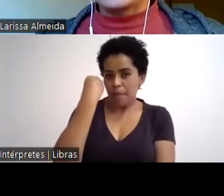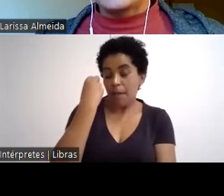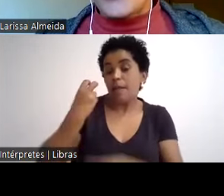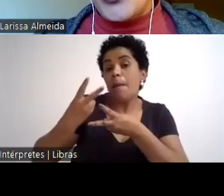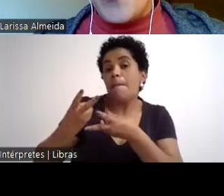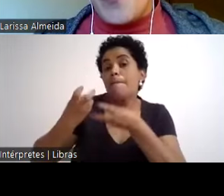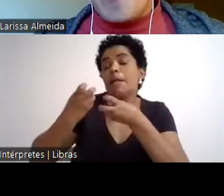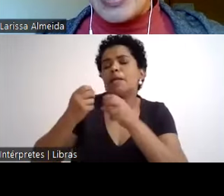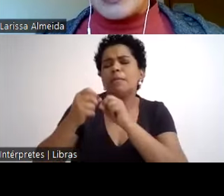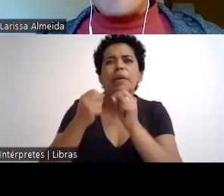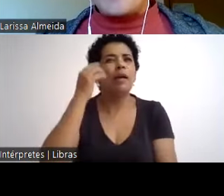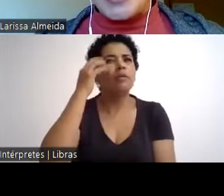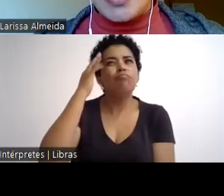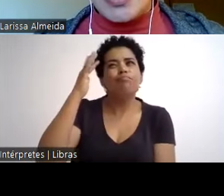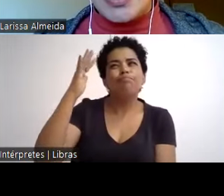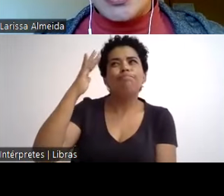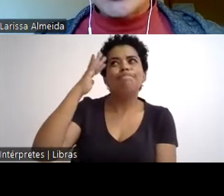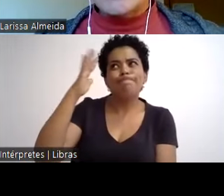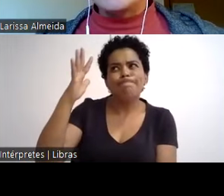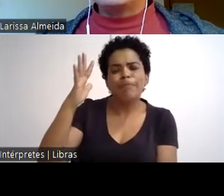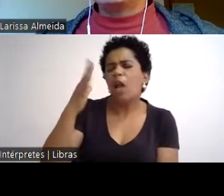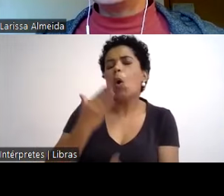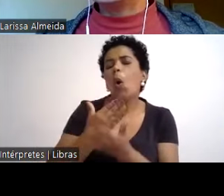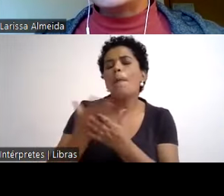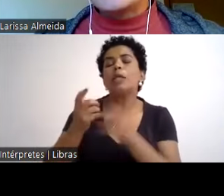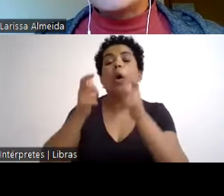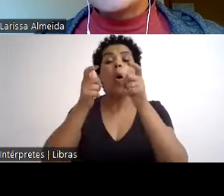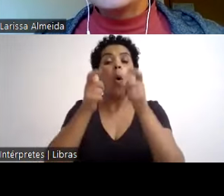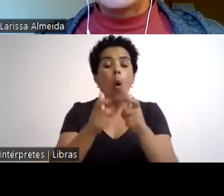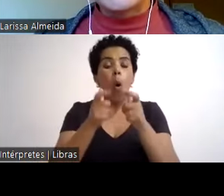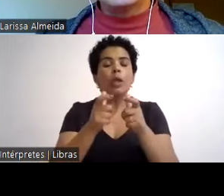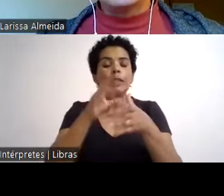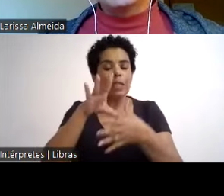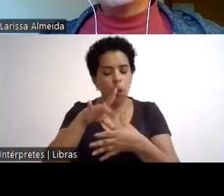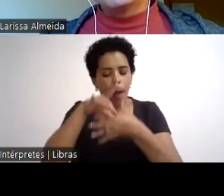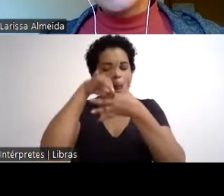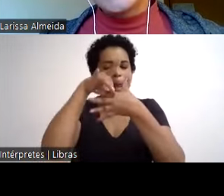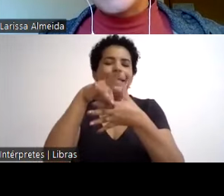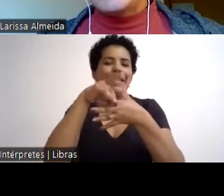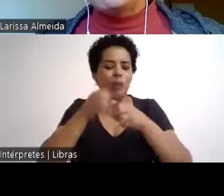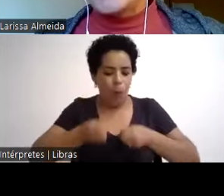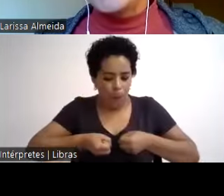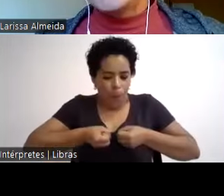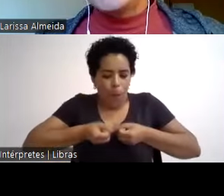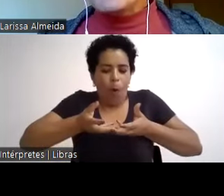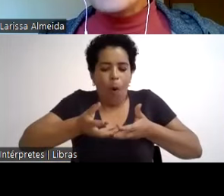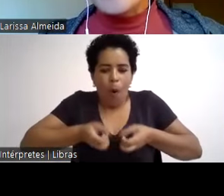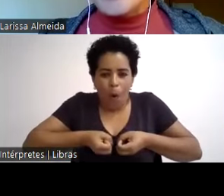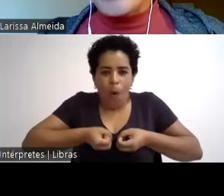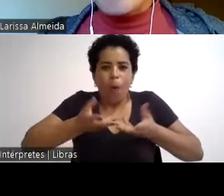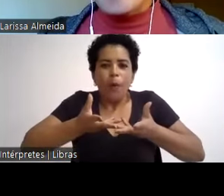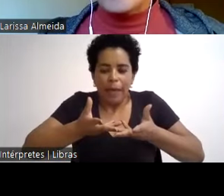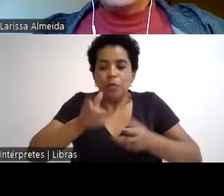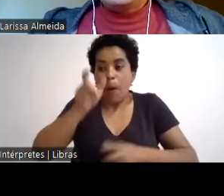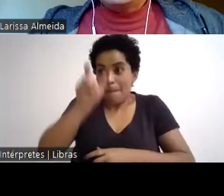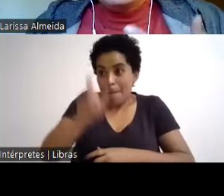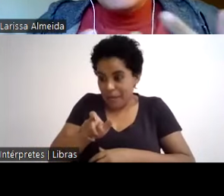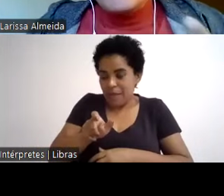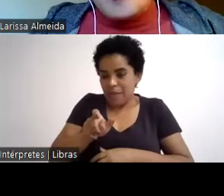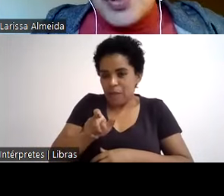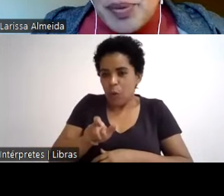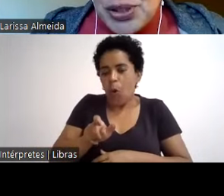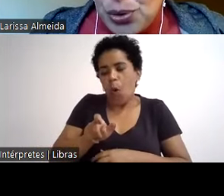esse sonho, ele parte de uma liderança inspiradora. Ele parte de alguém ou de